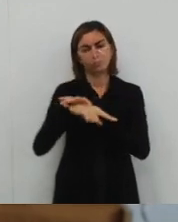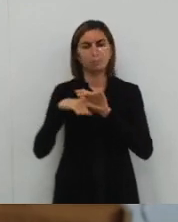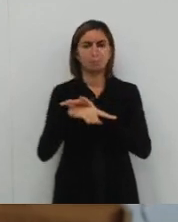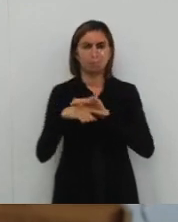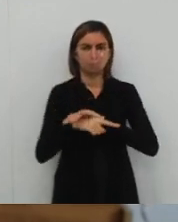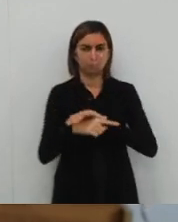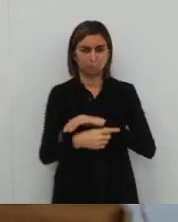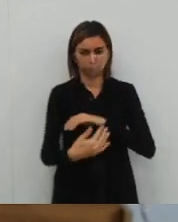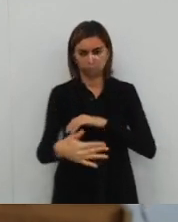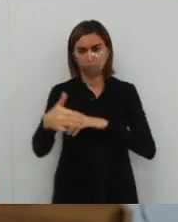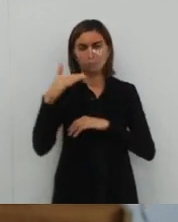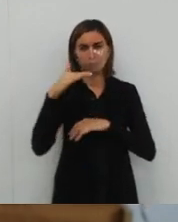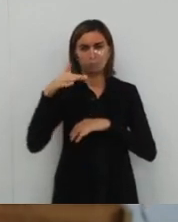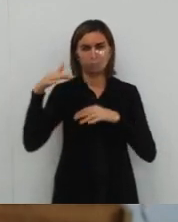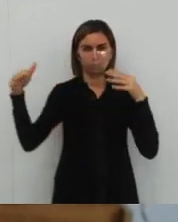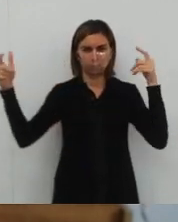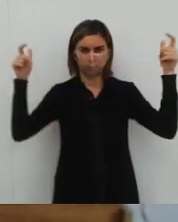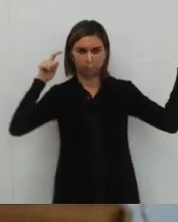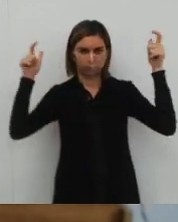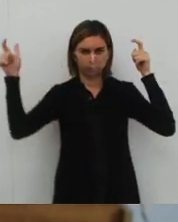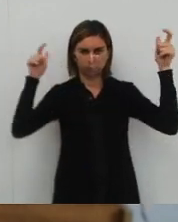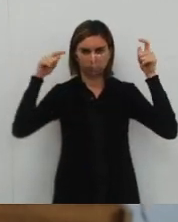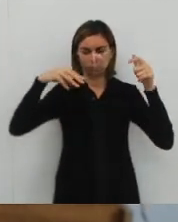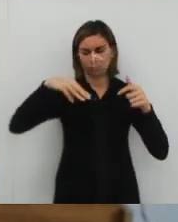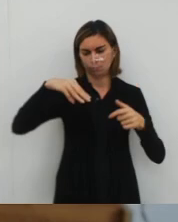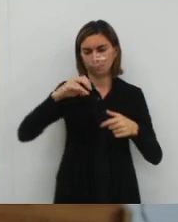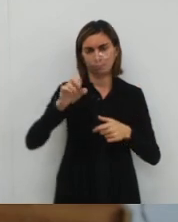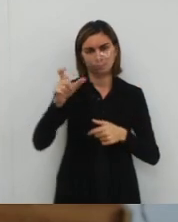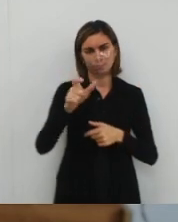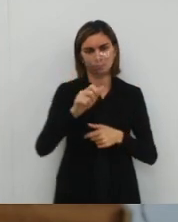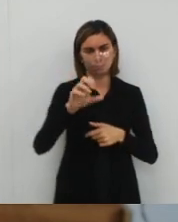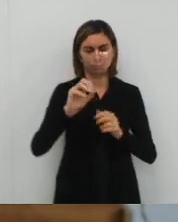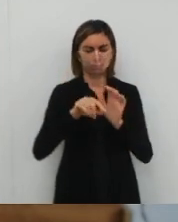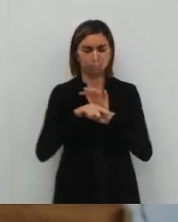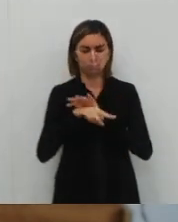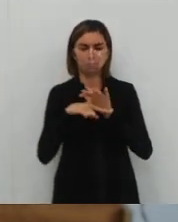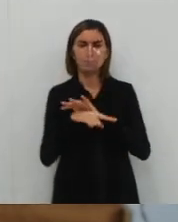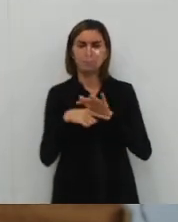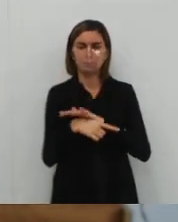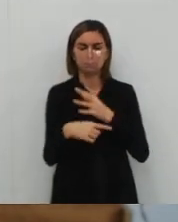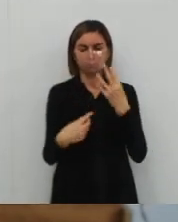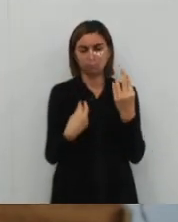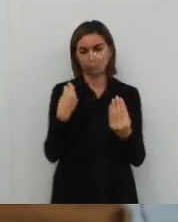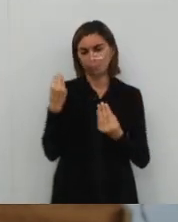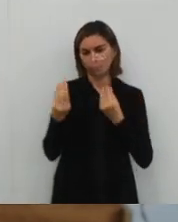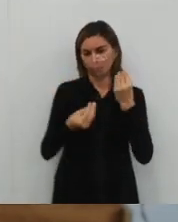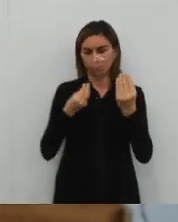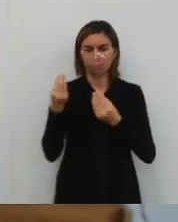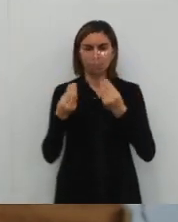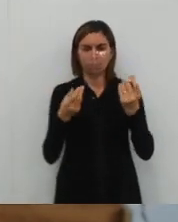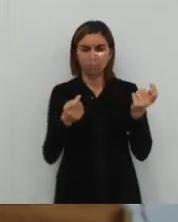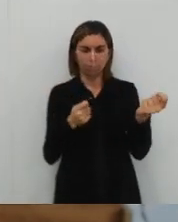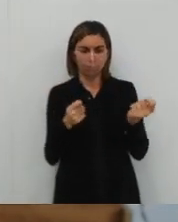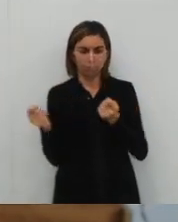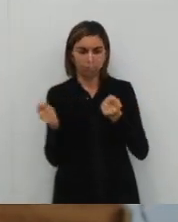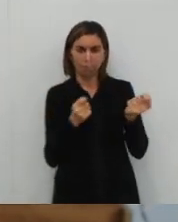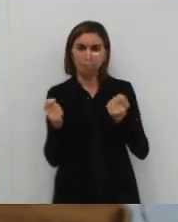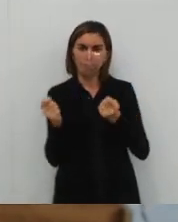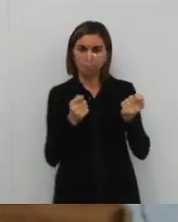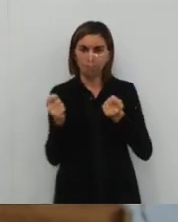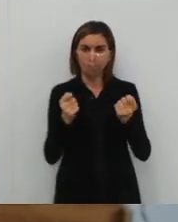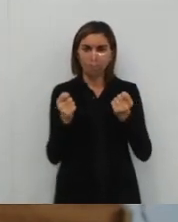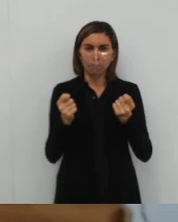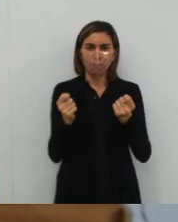Ele foi ao México, tá? Pesquisar uma forma de controlar o